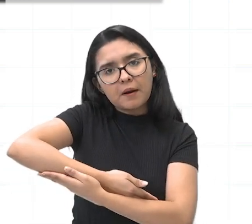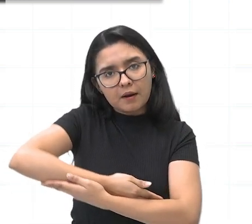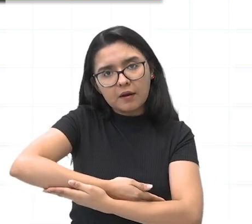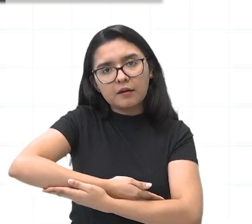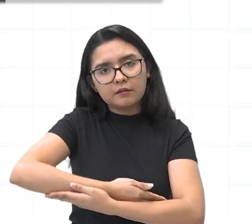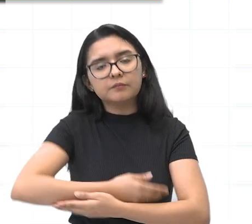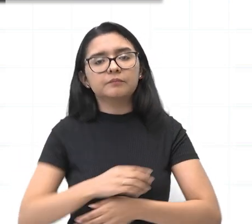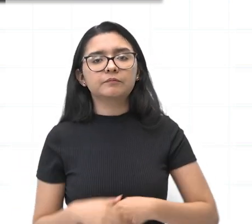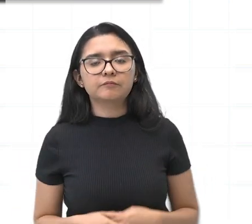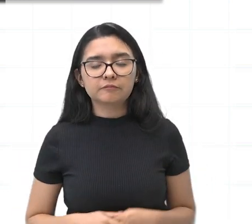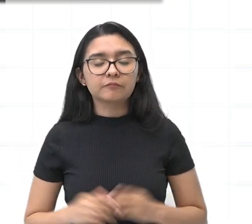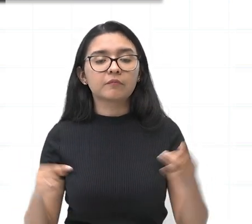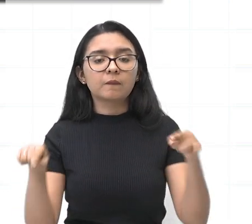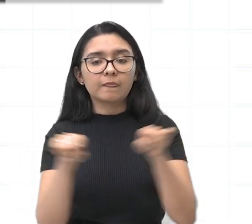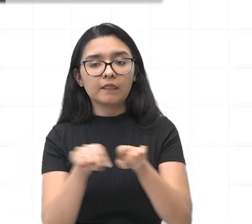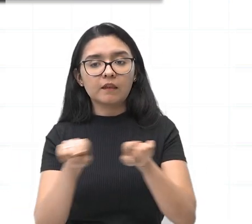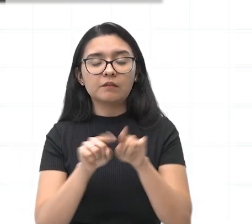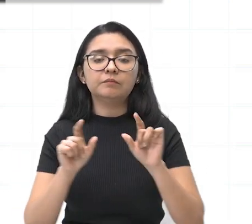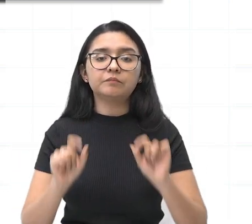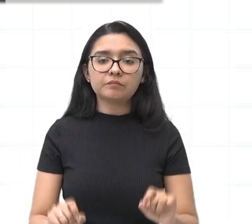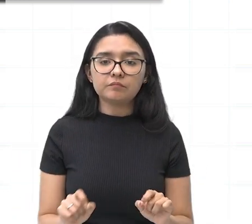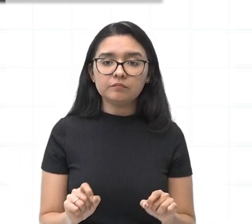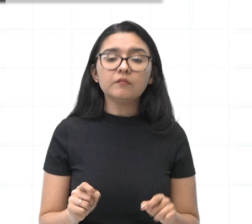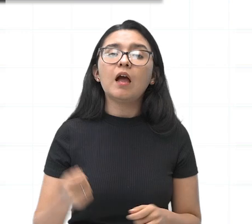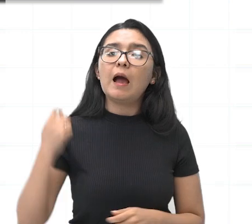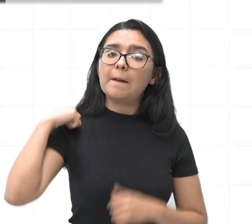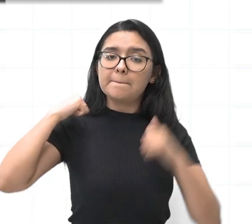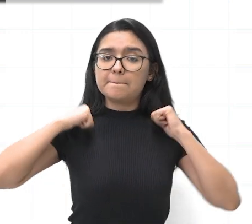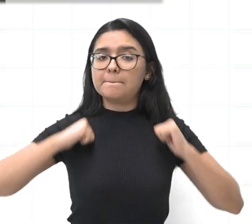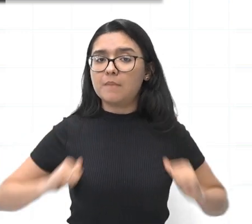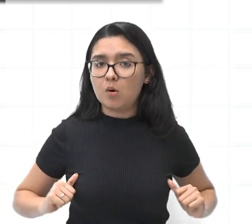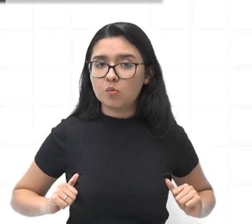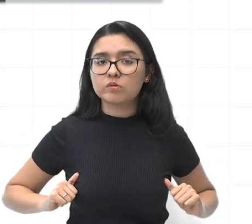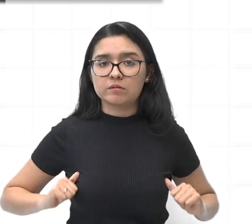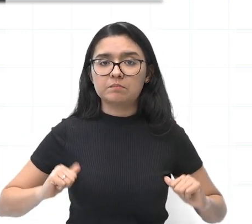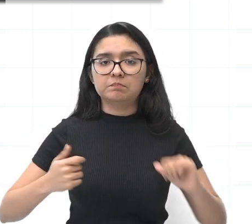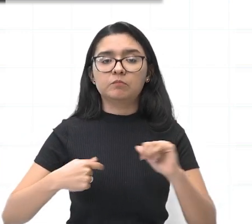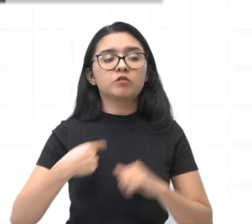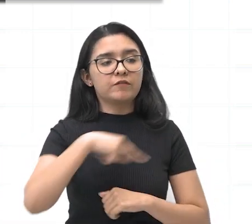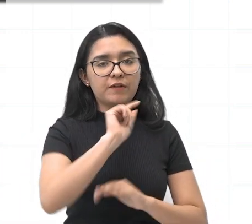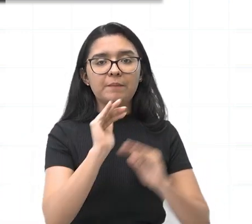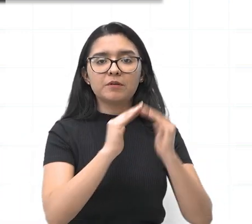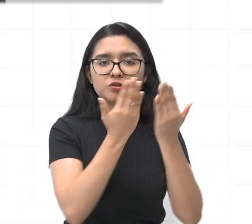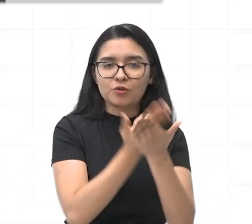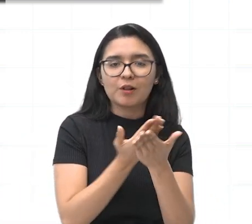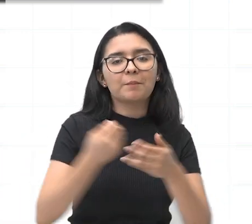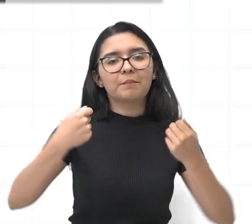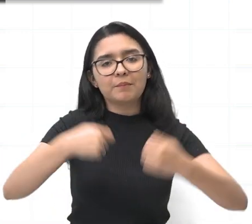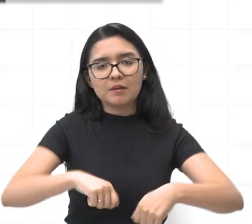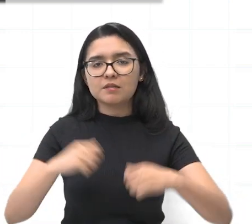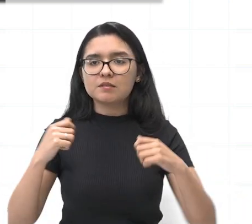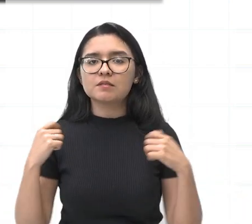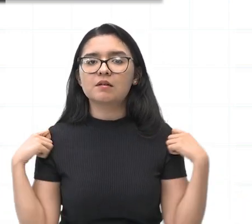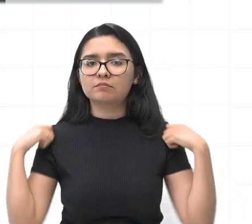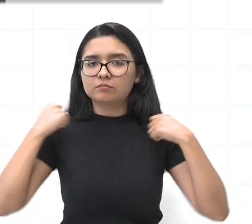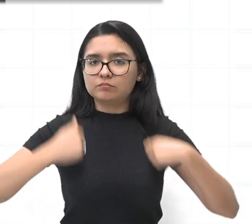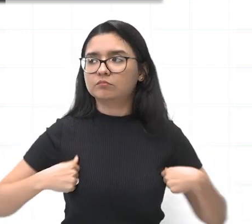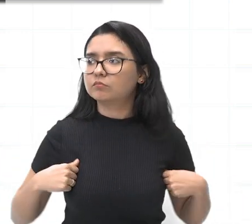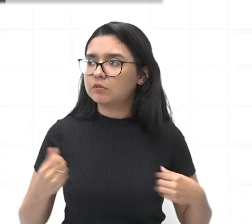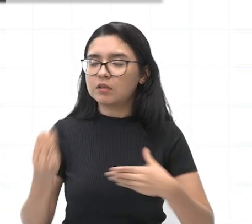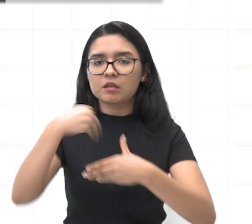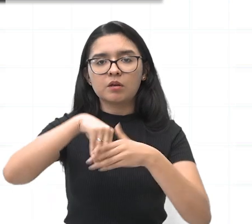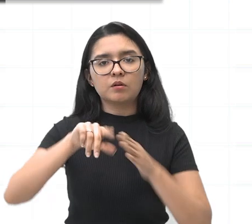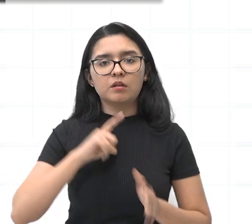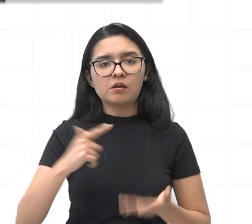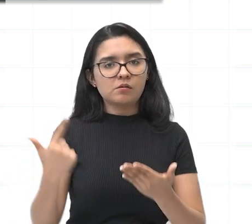coisa, ou ainda carregar a sua mochila para a escola, quando você vai para a escola ali, quando recebe os livros, o